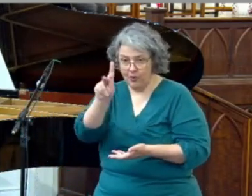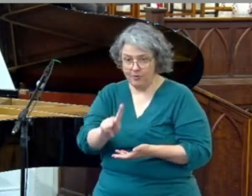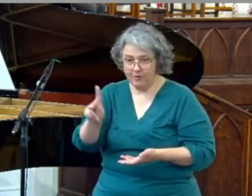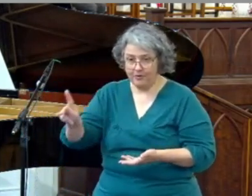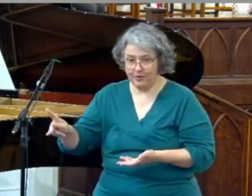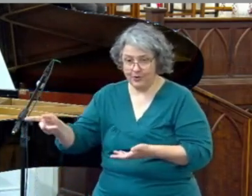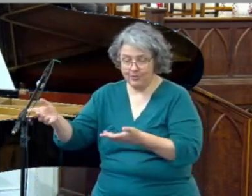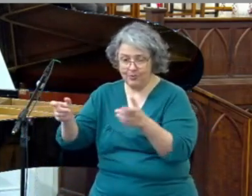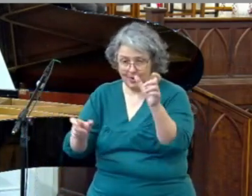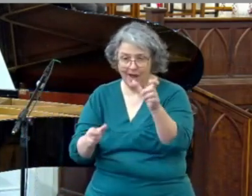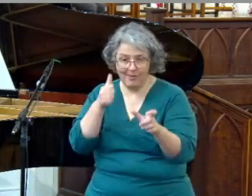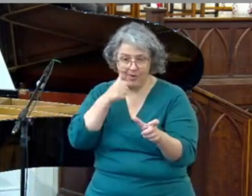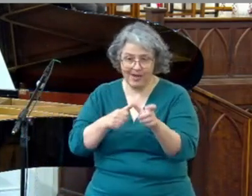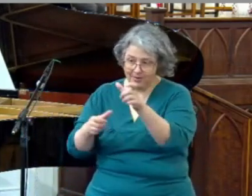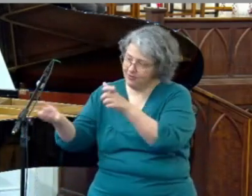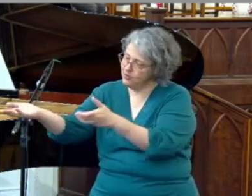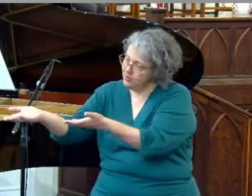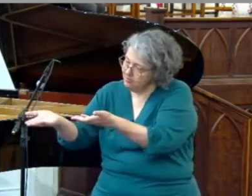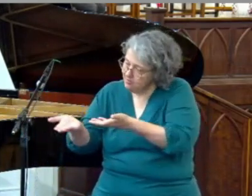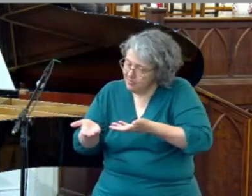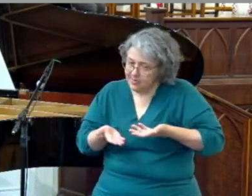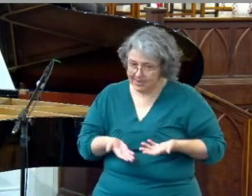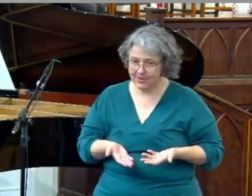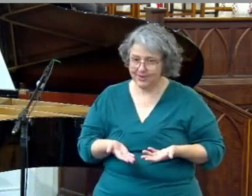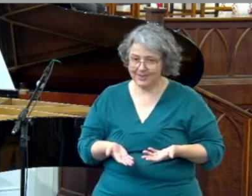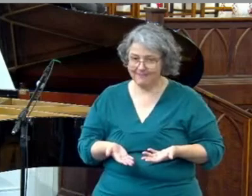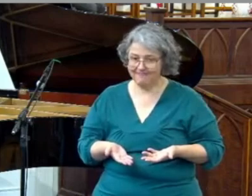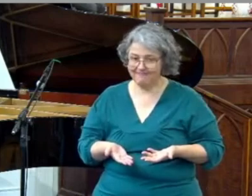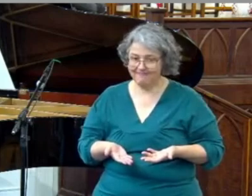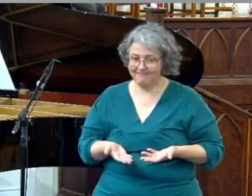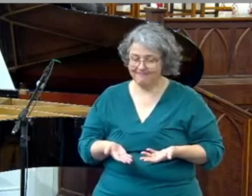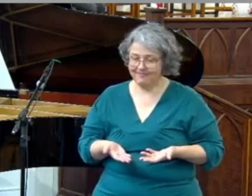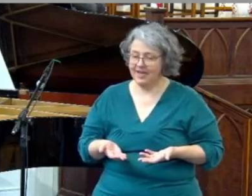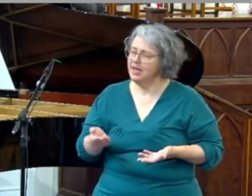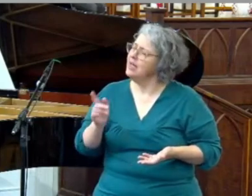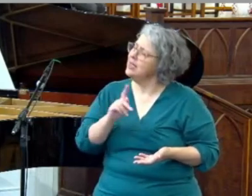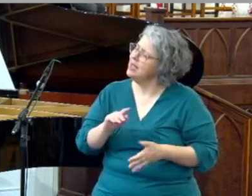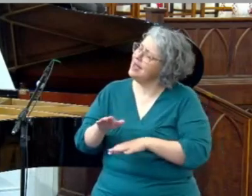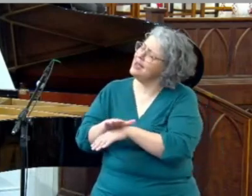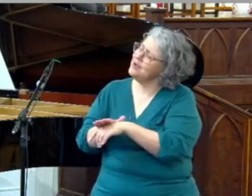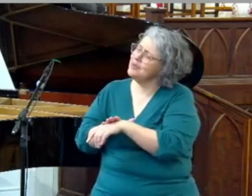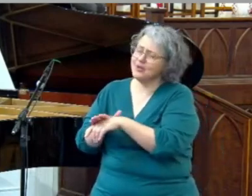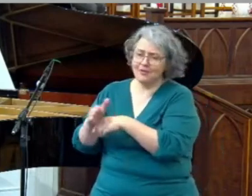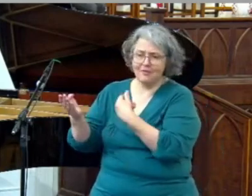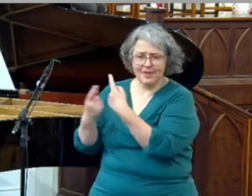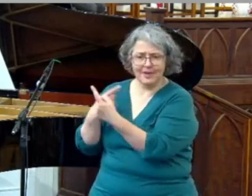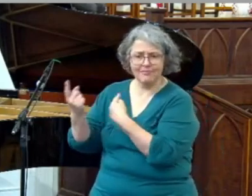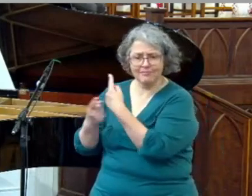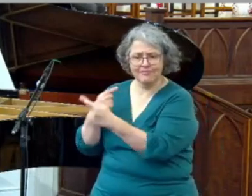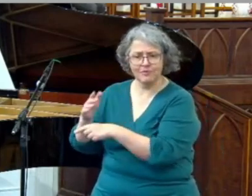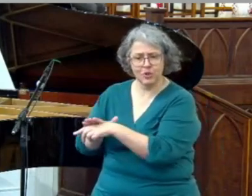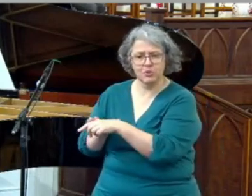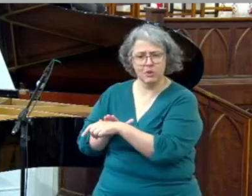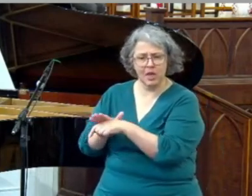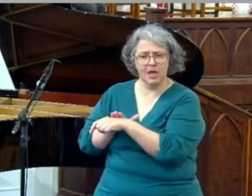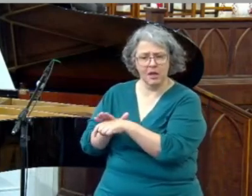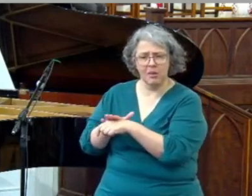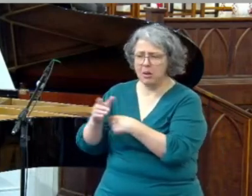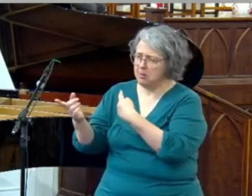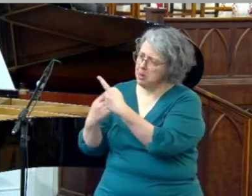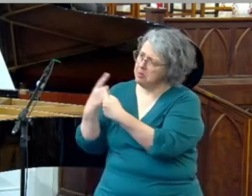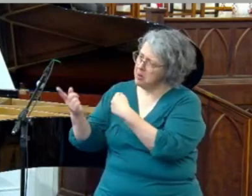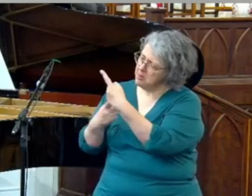Após aquele jantar, eles abraçaram ela e disseram: que papo gostoso. Temos que fazer